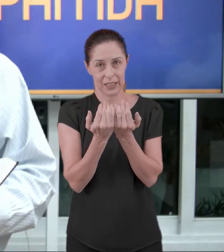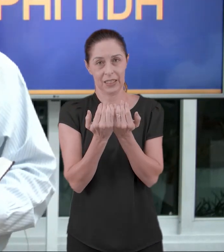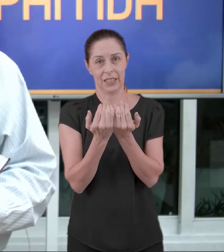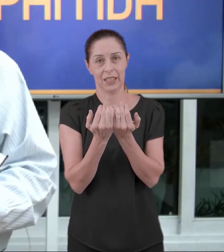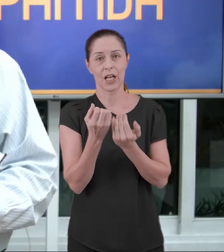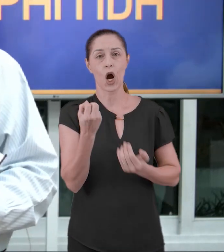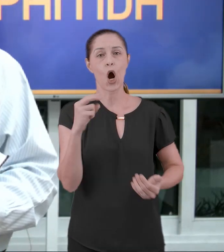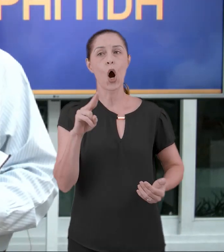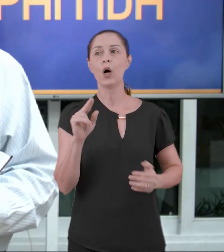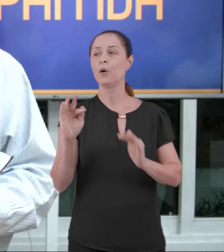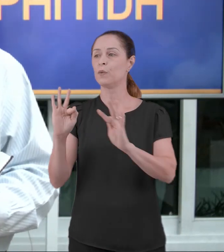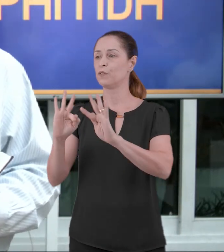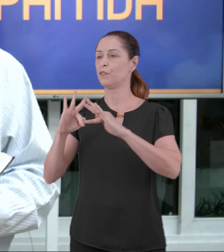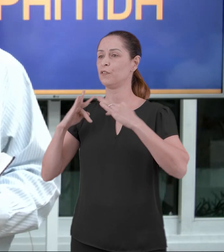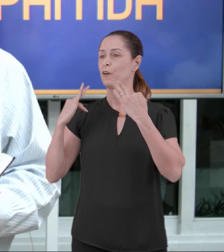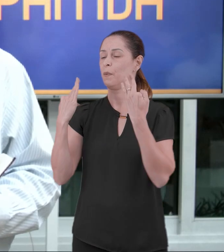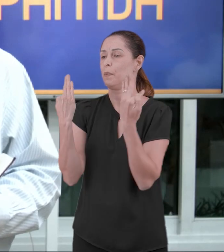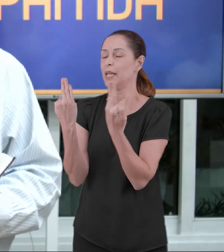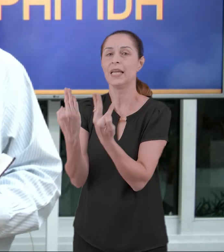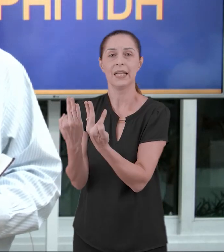que